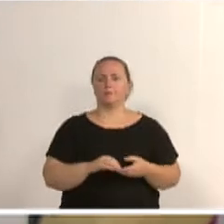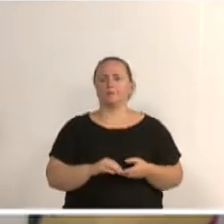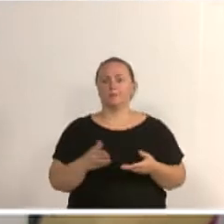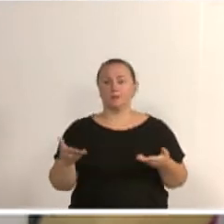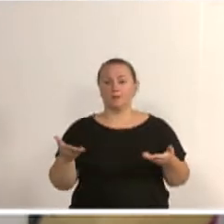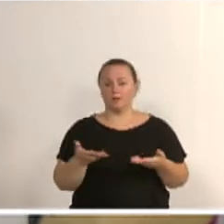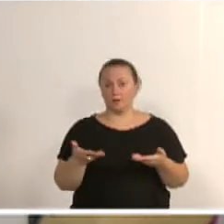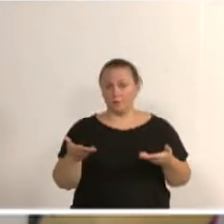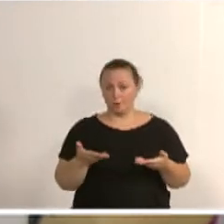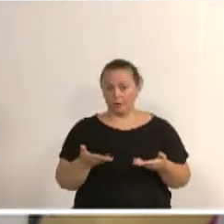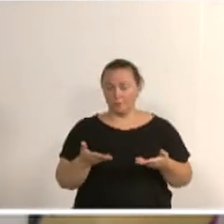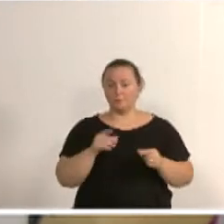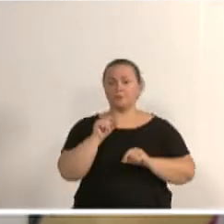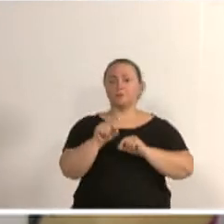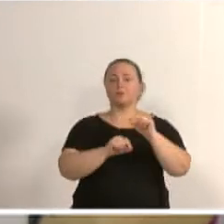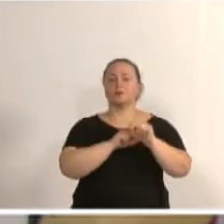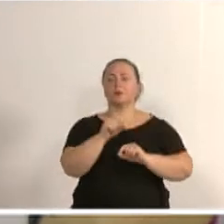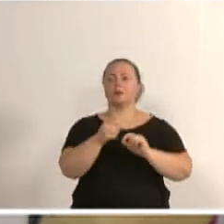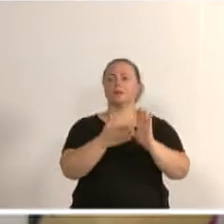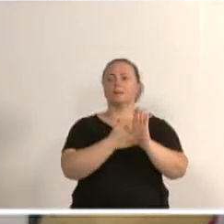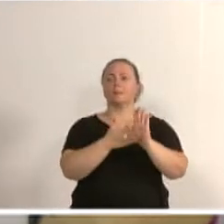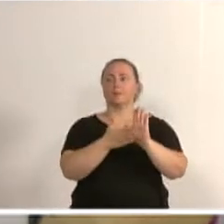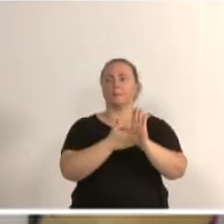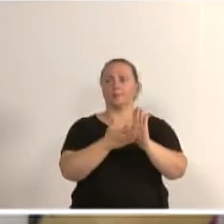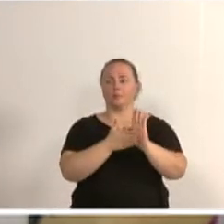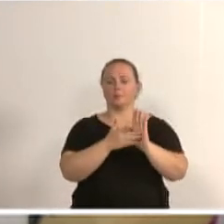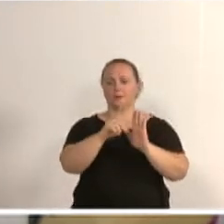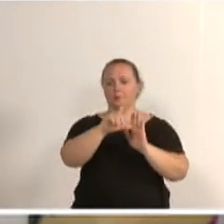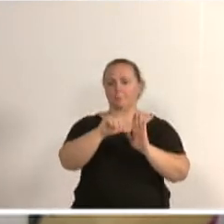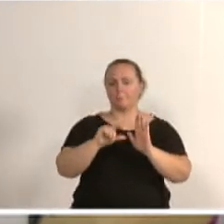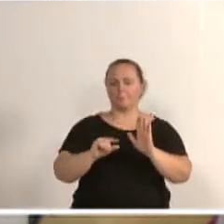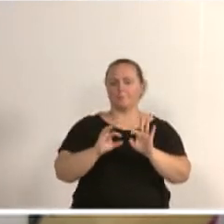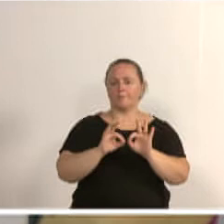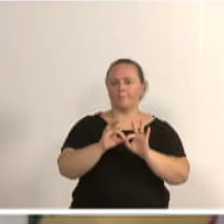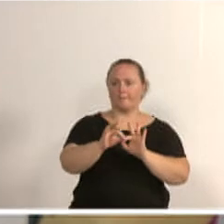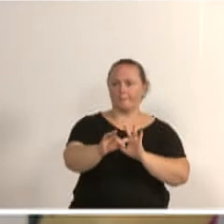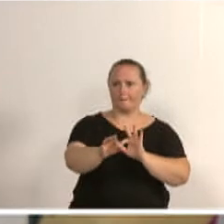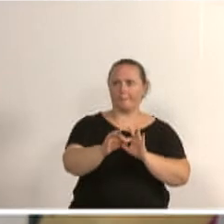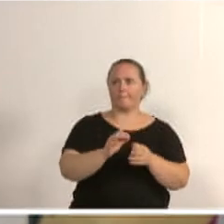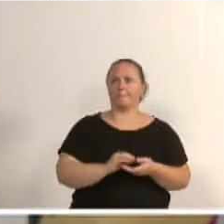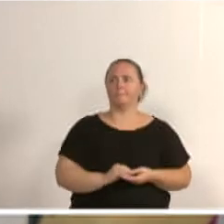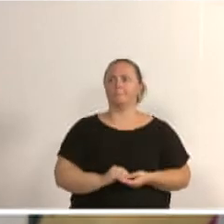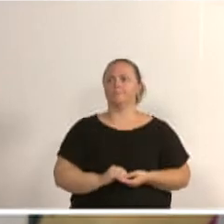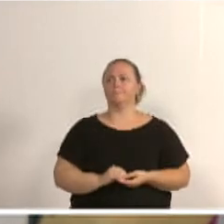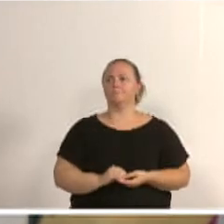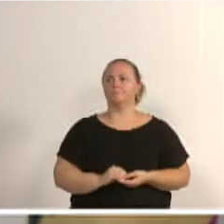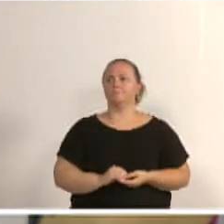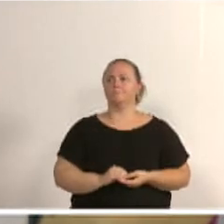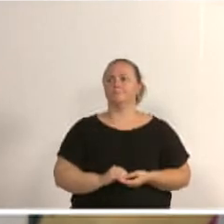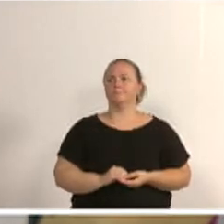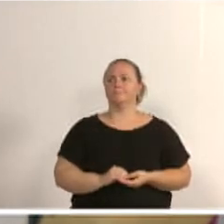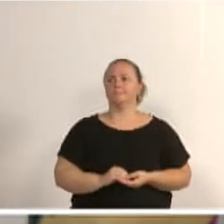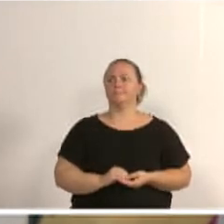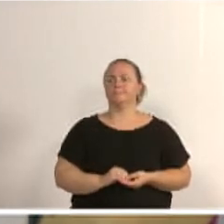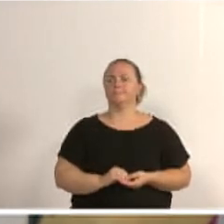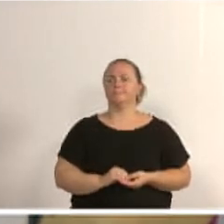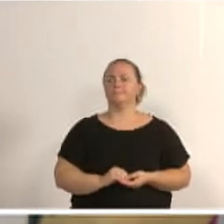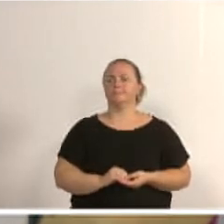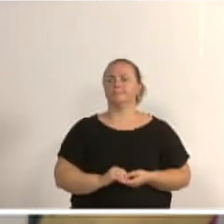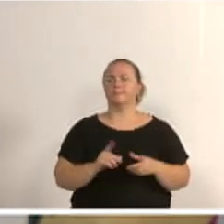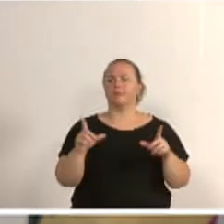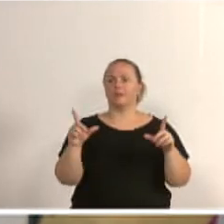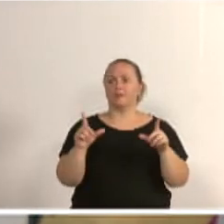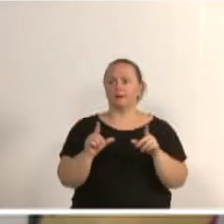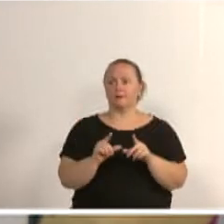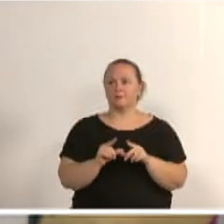nessa audiência, estão nos propondo o quê? Menos quilometragem, menos ônibus reserva,